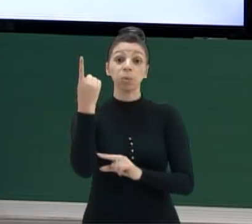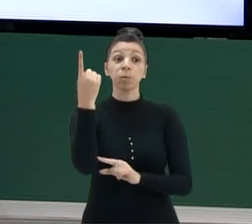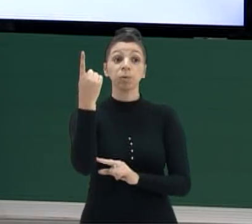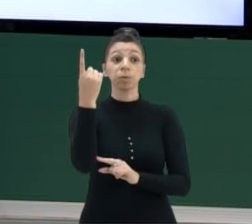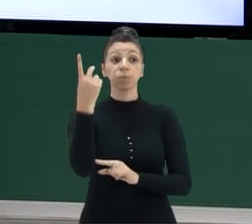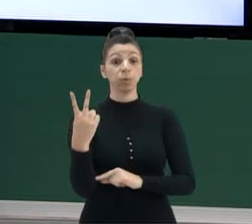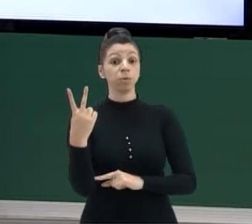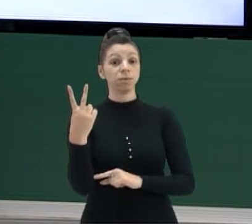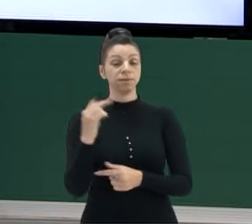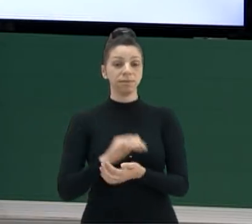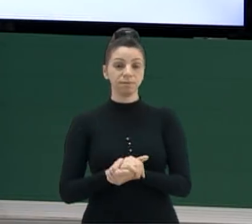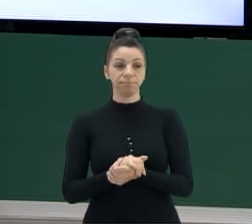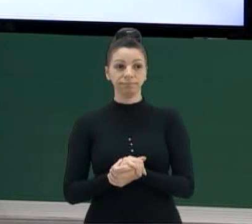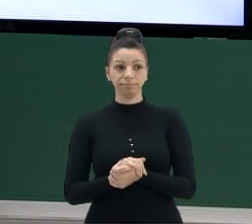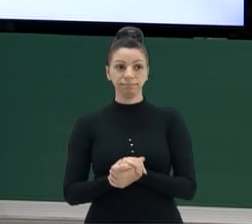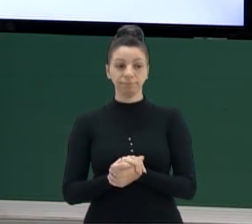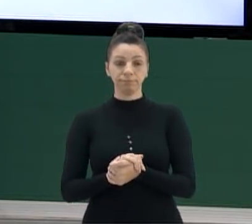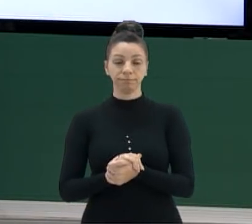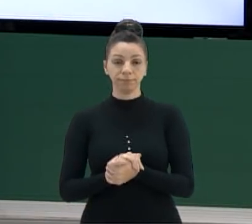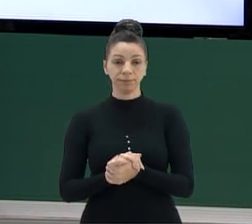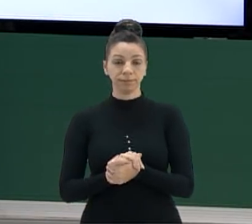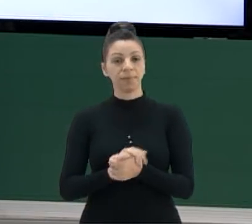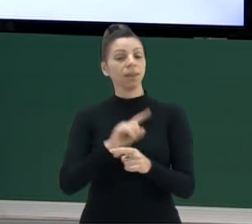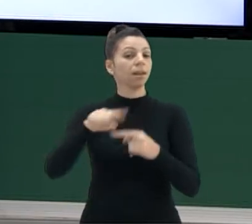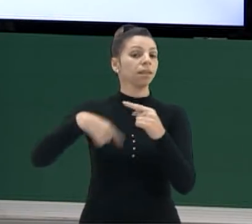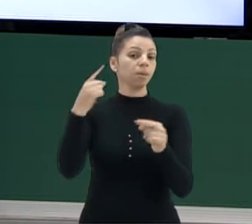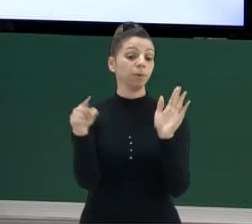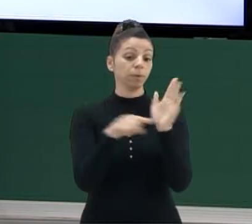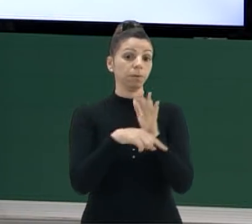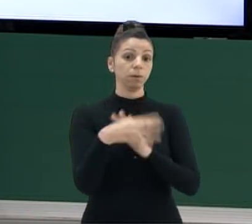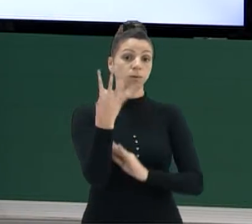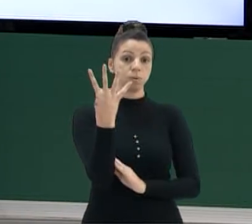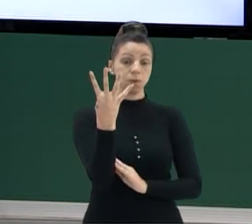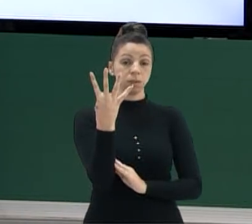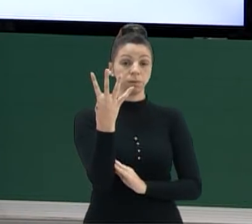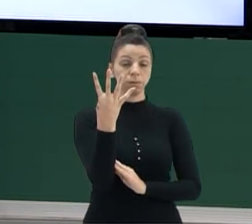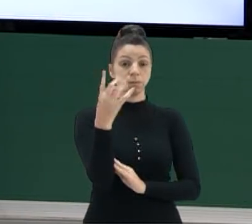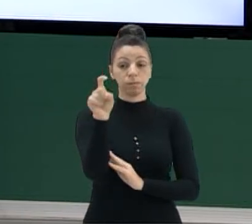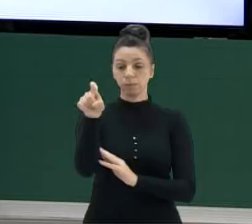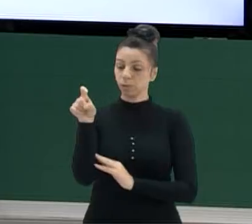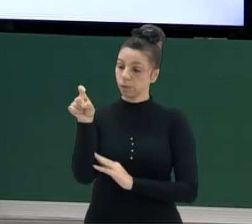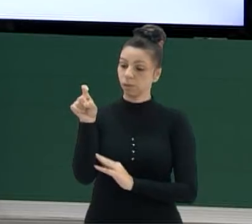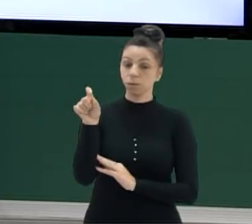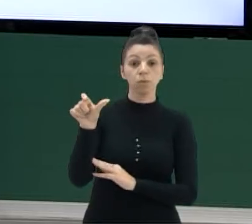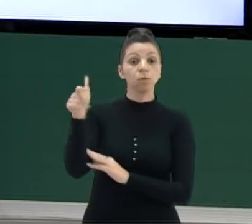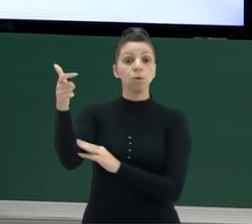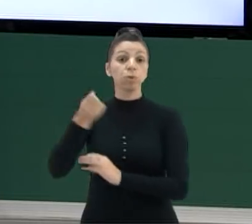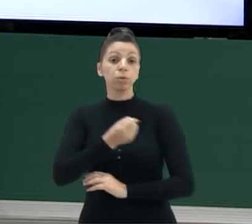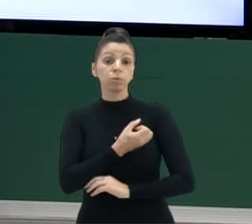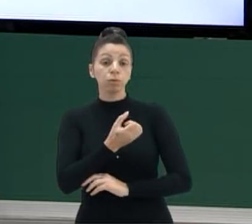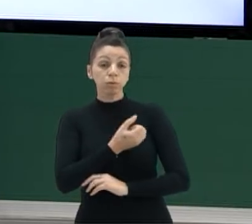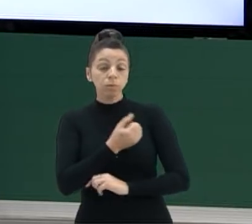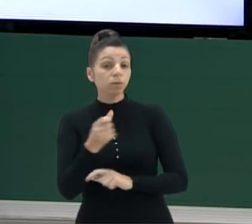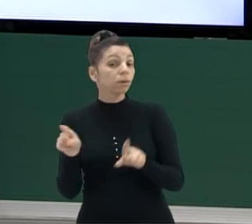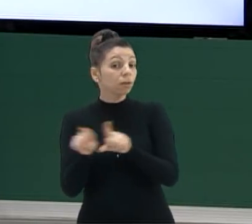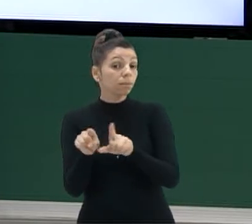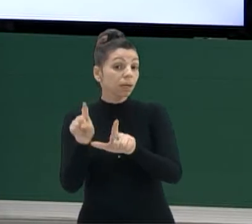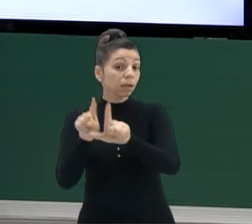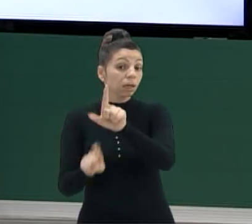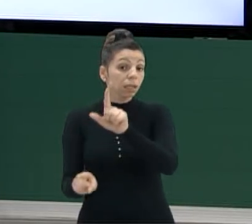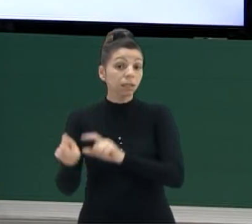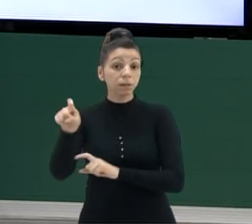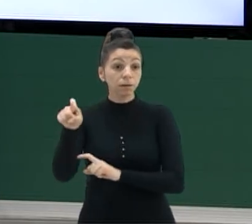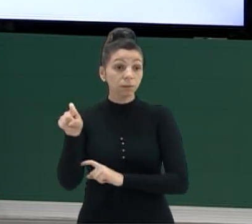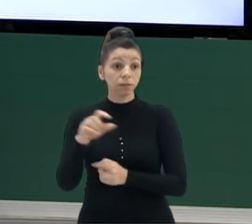e vou aproximá-los. Depois, eu vou pegar o menos 4x com outros que têm um x. Eu tenho mais 3x e o